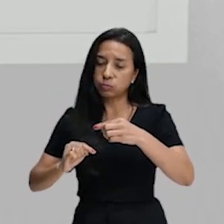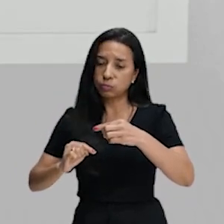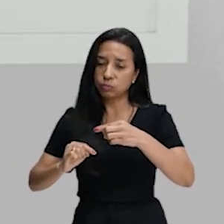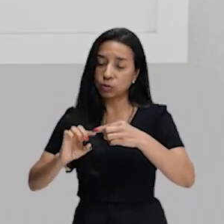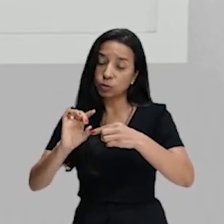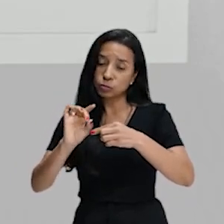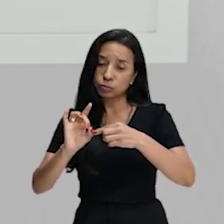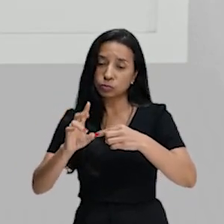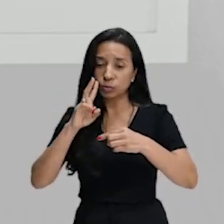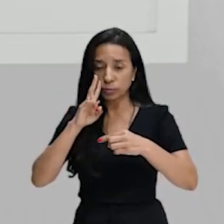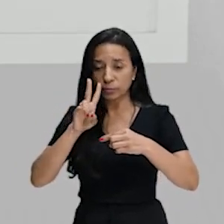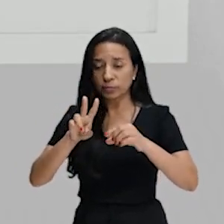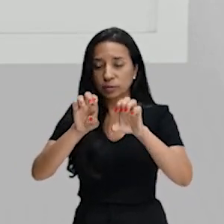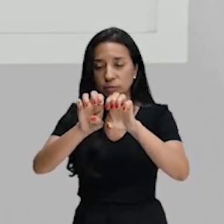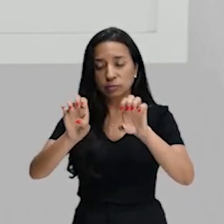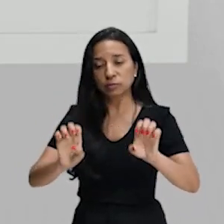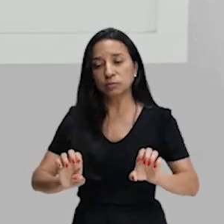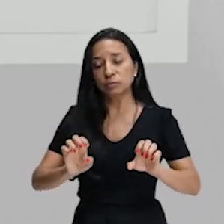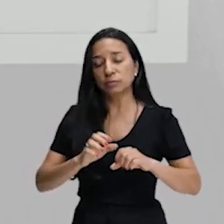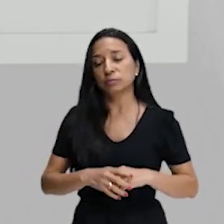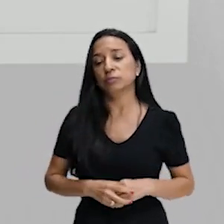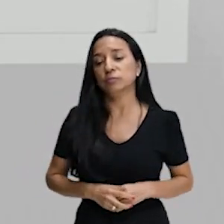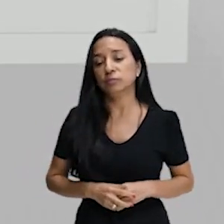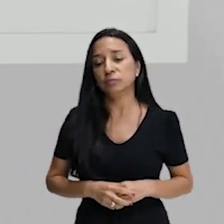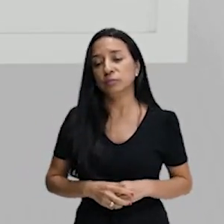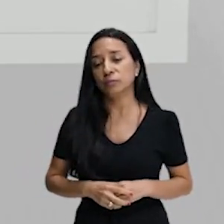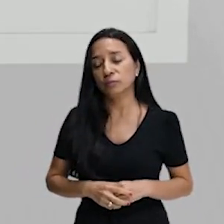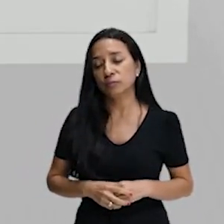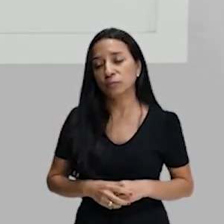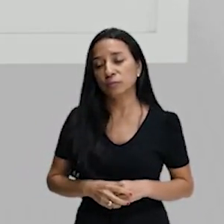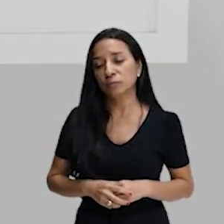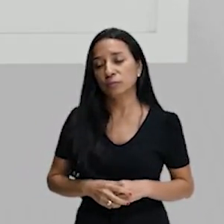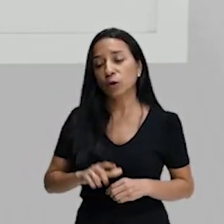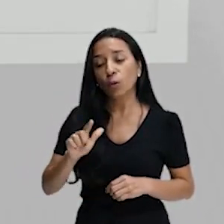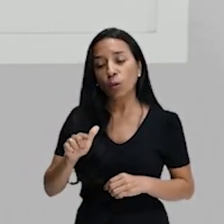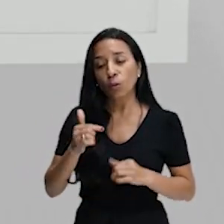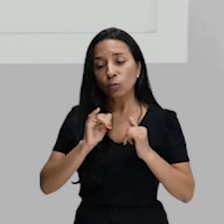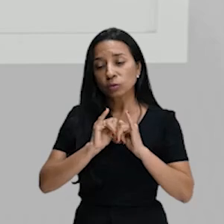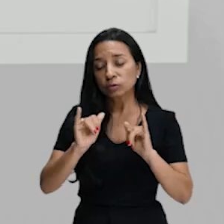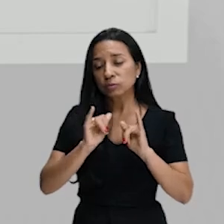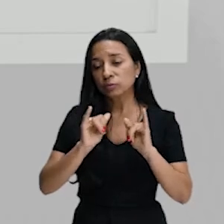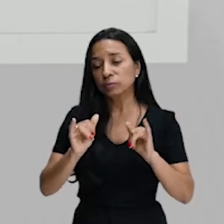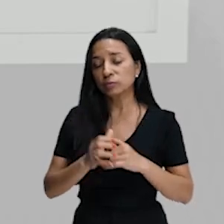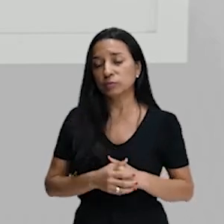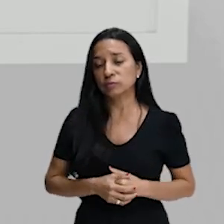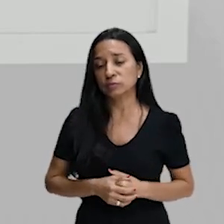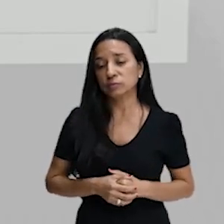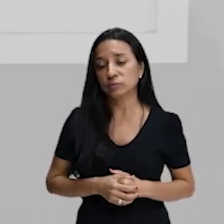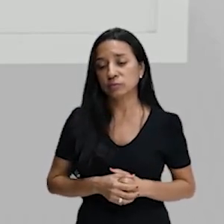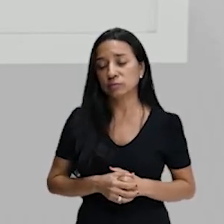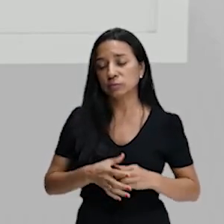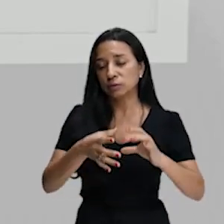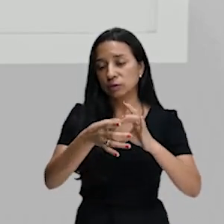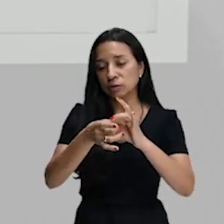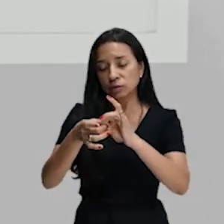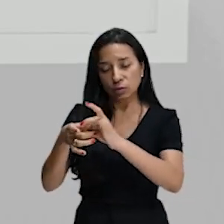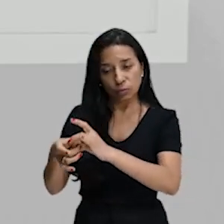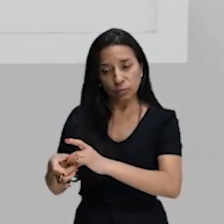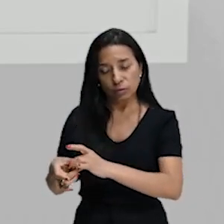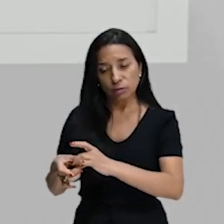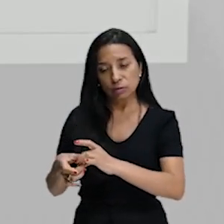né? Bom, então vamos colocar as outras informações, né? A corrente é de